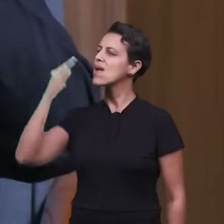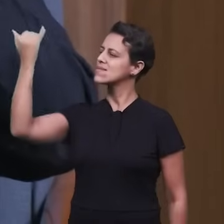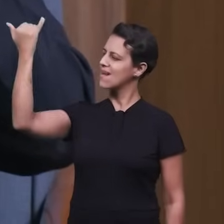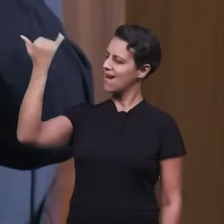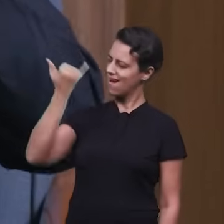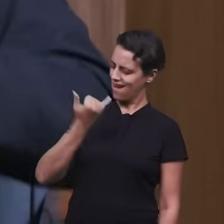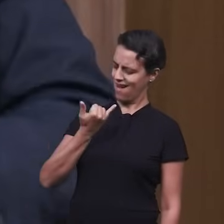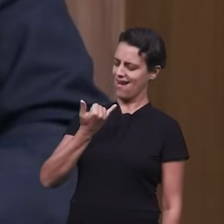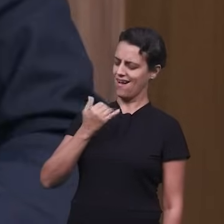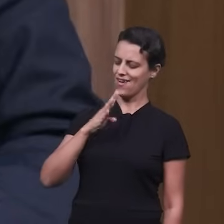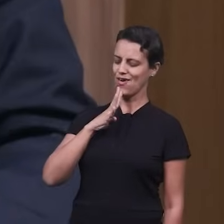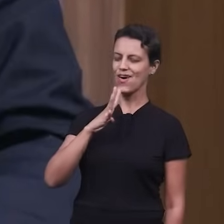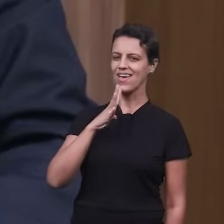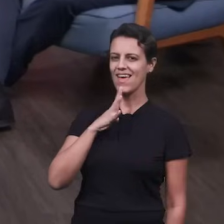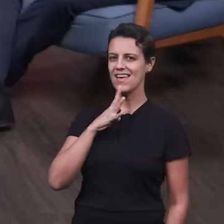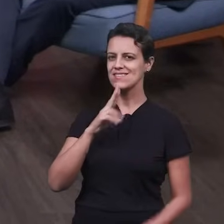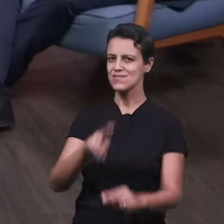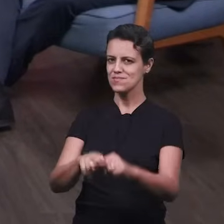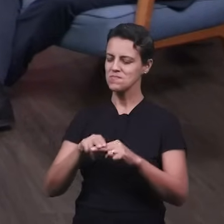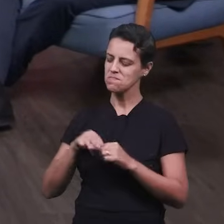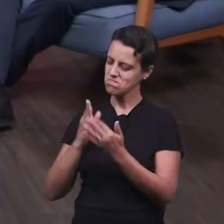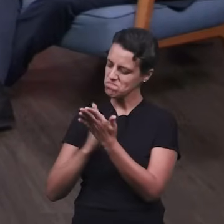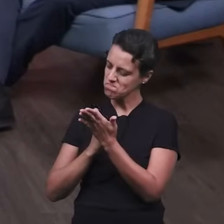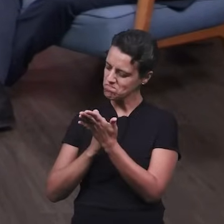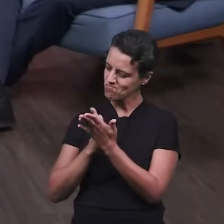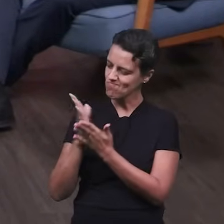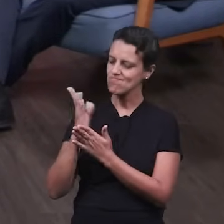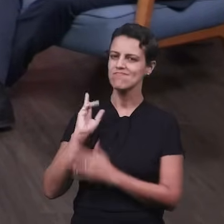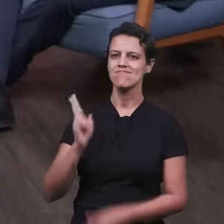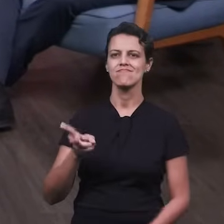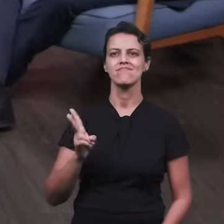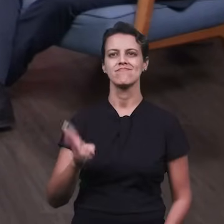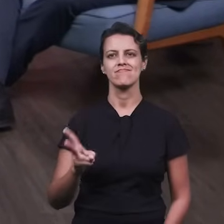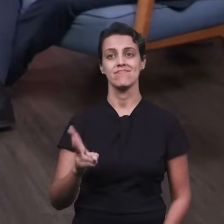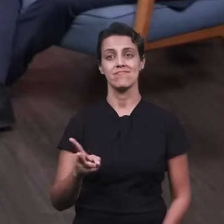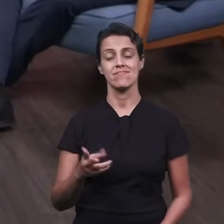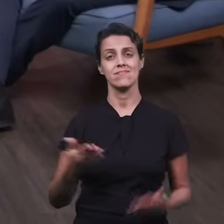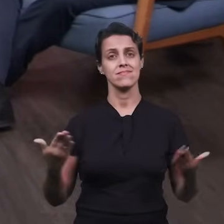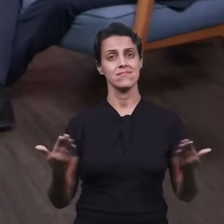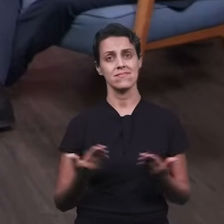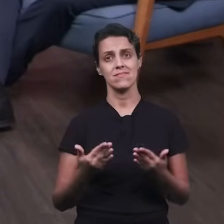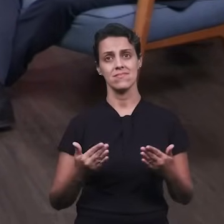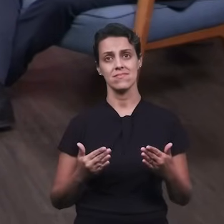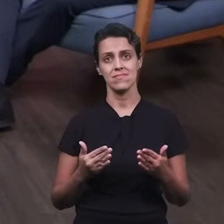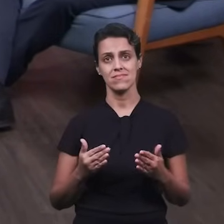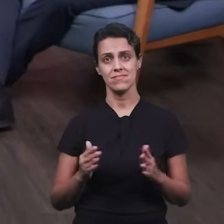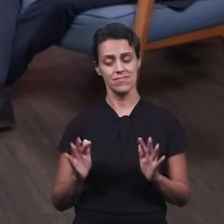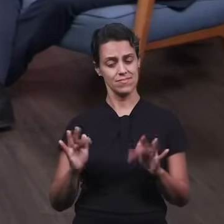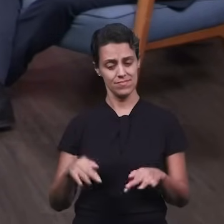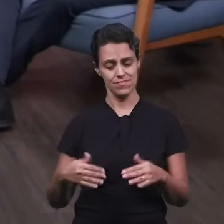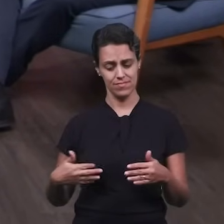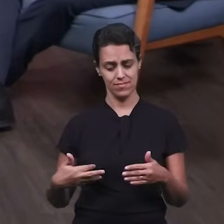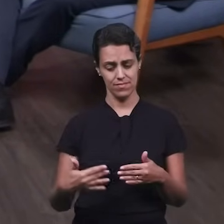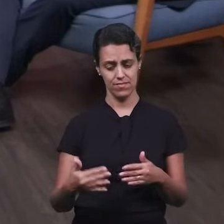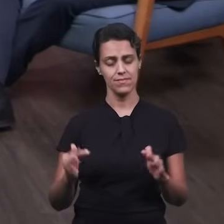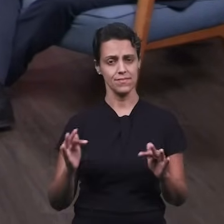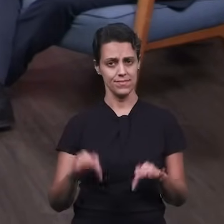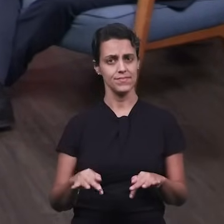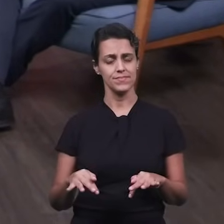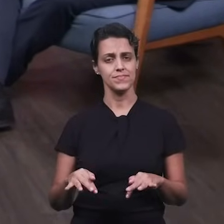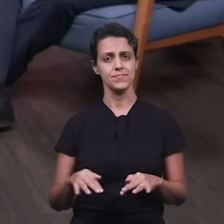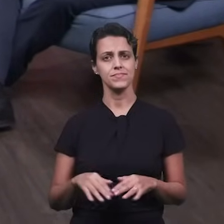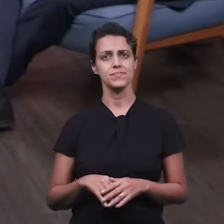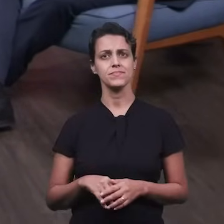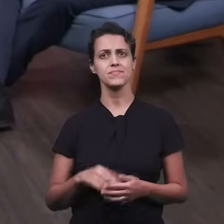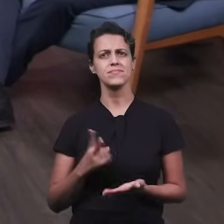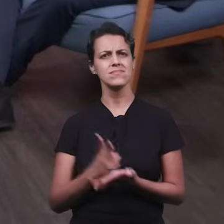firme no seu caminhar. Glória a Jesus. Bom, a gente está chegando nessa parte final do programa, onde